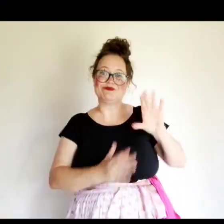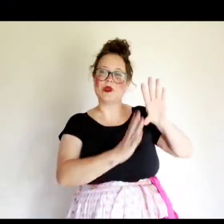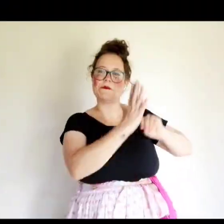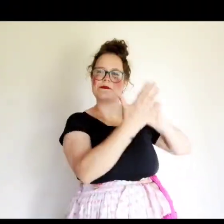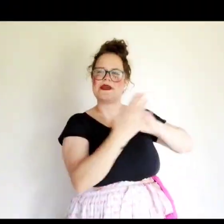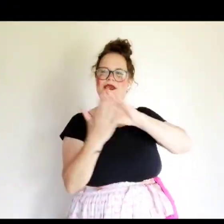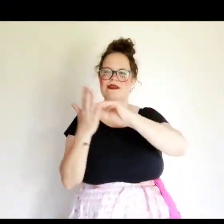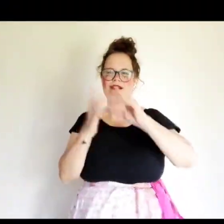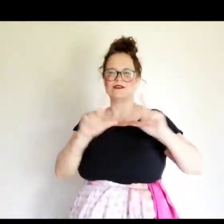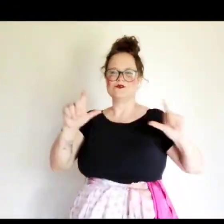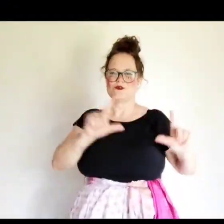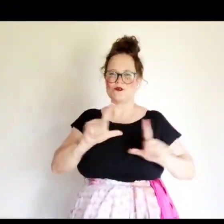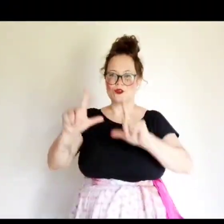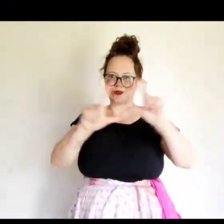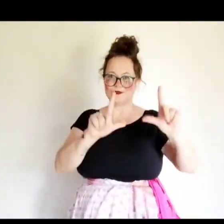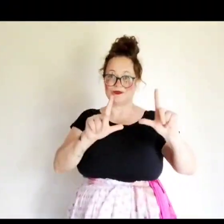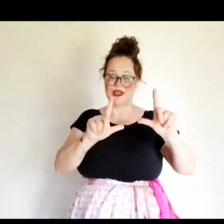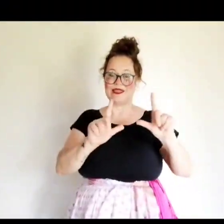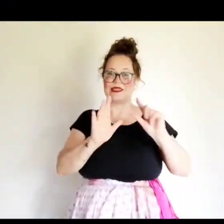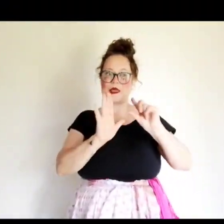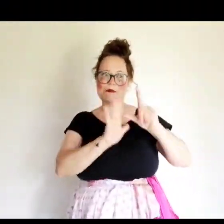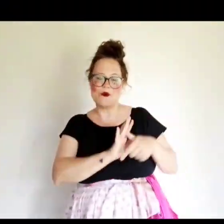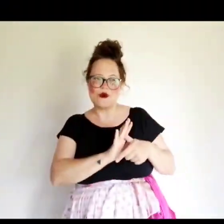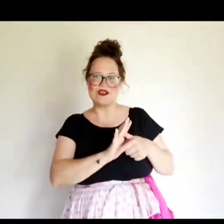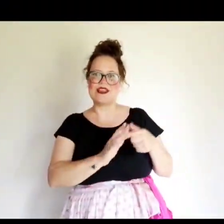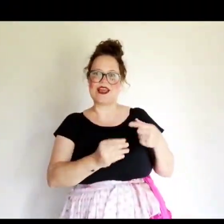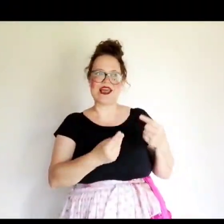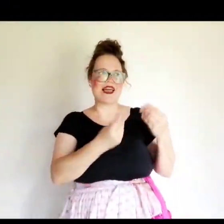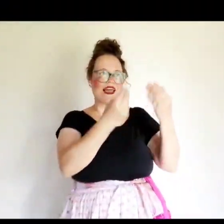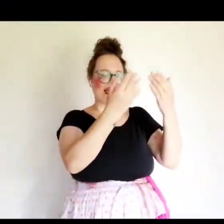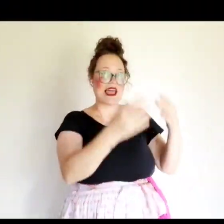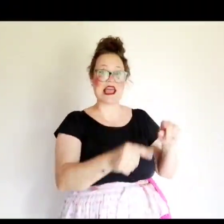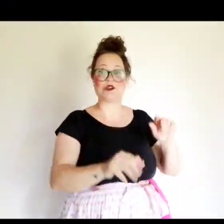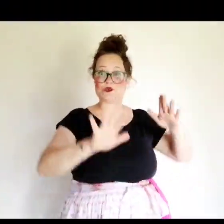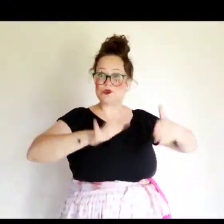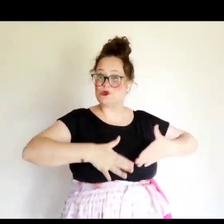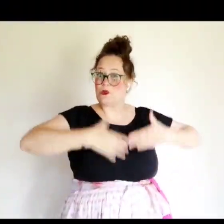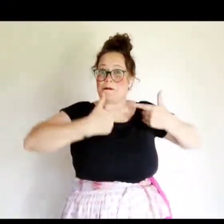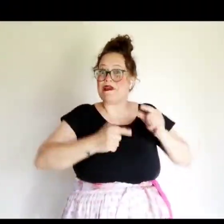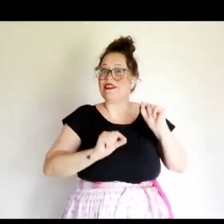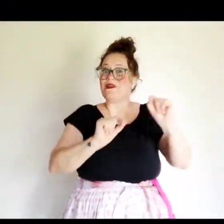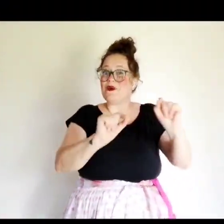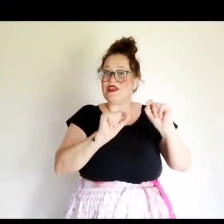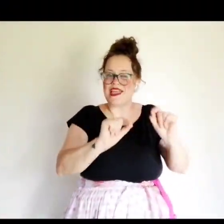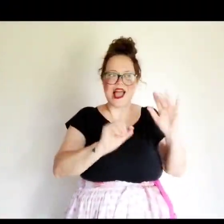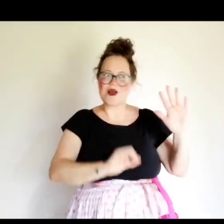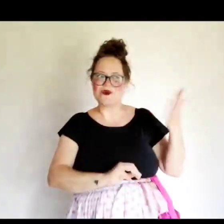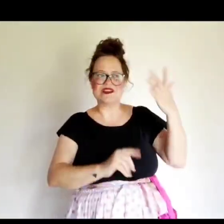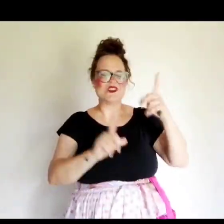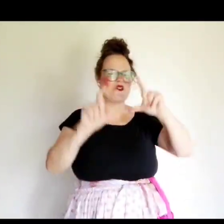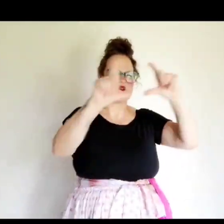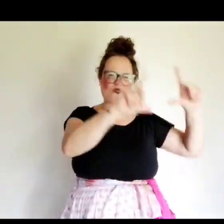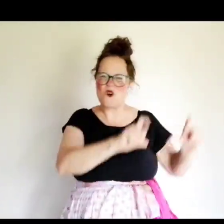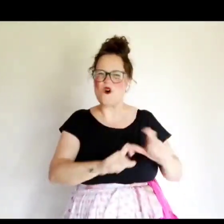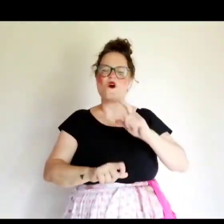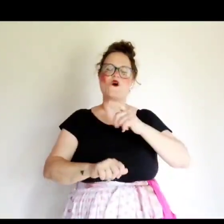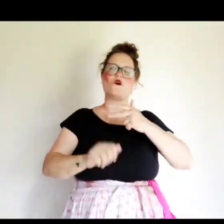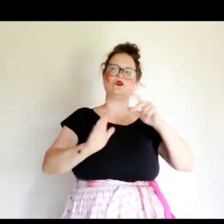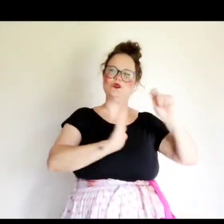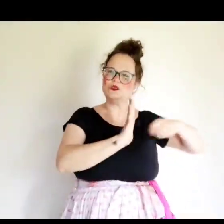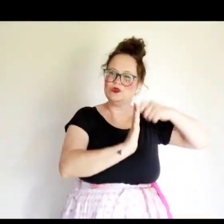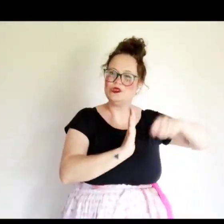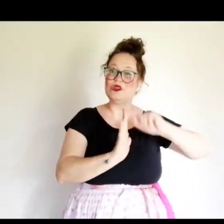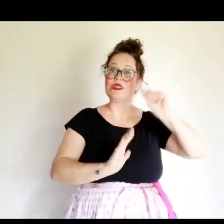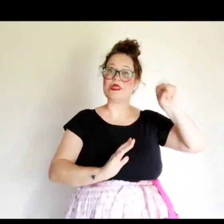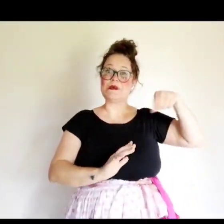imagens. E para minha surpresa, depois que a gente fez a sessão de fotos, foi o primeiro ensaio fotográfico da Humília,